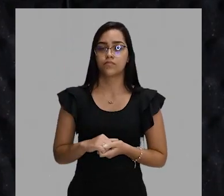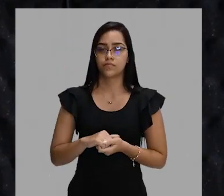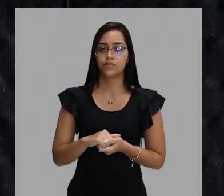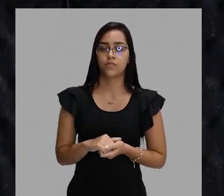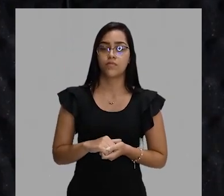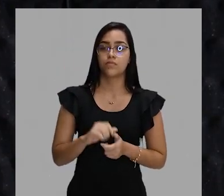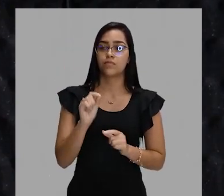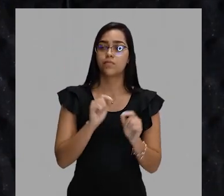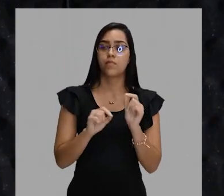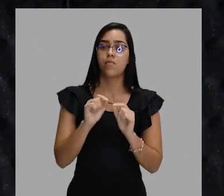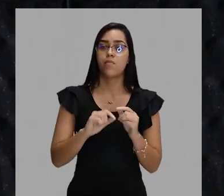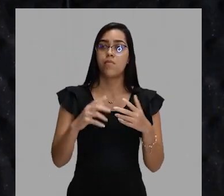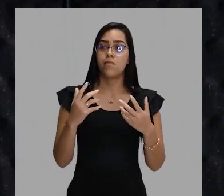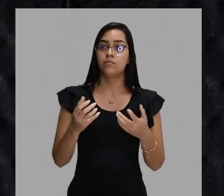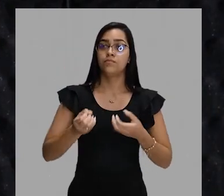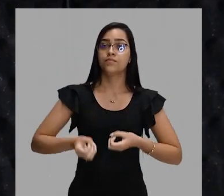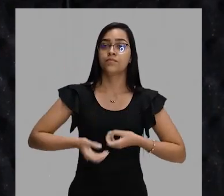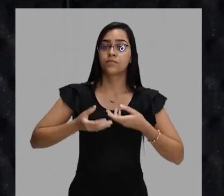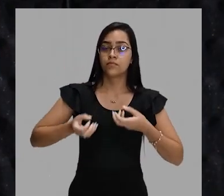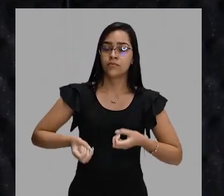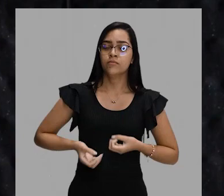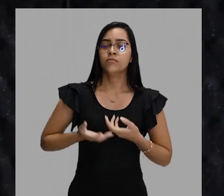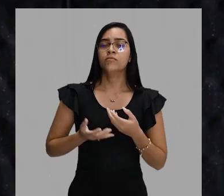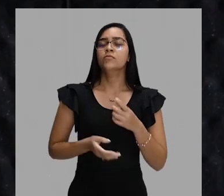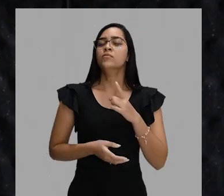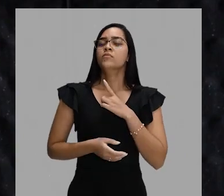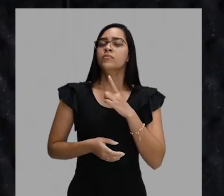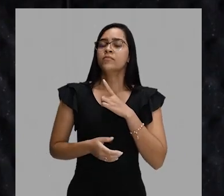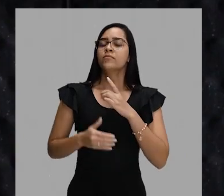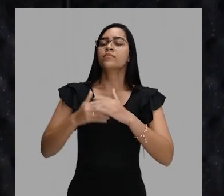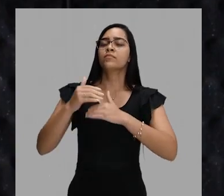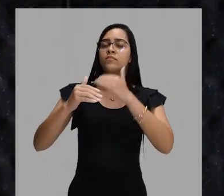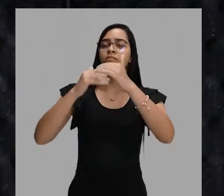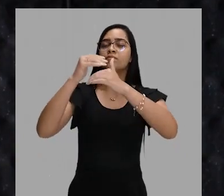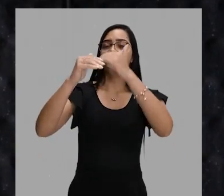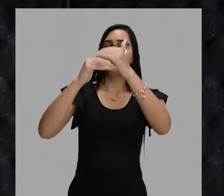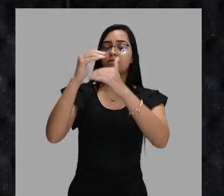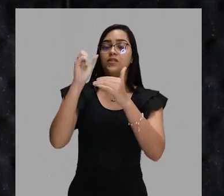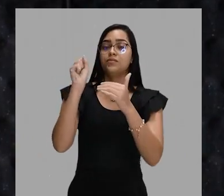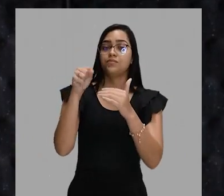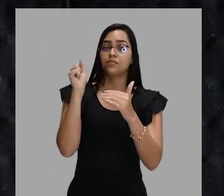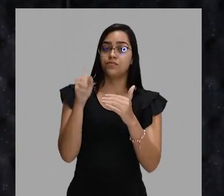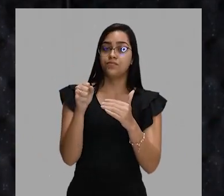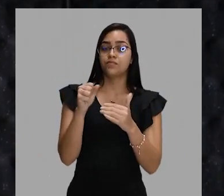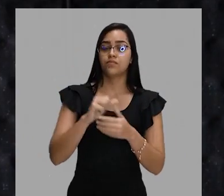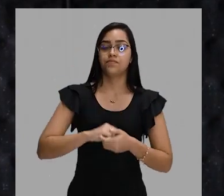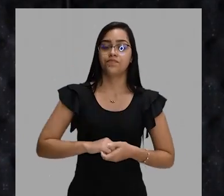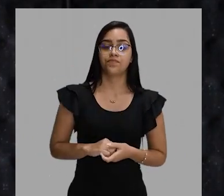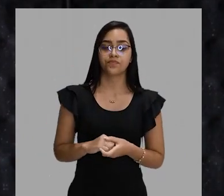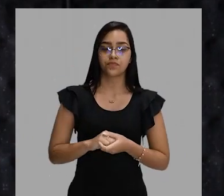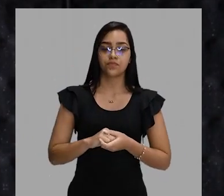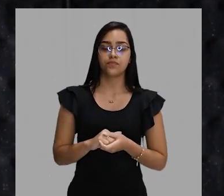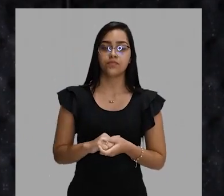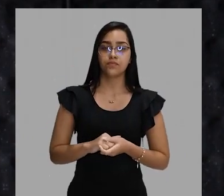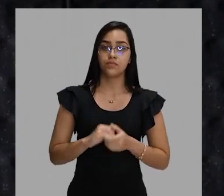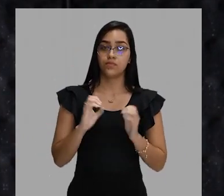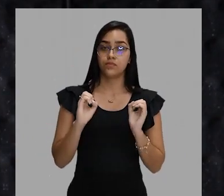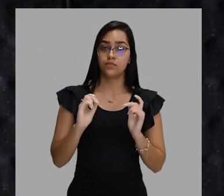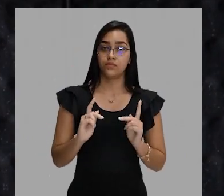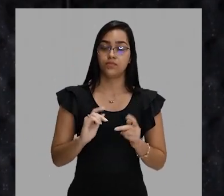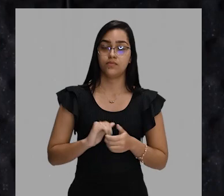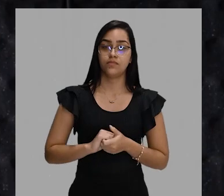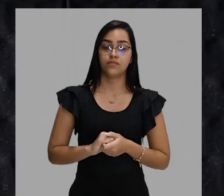genealógicas, onde ela expressa o parentesco evolutivo entre as espécies de seres vivos,